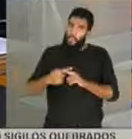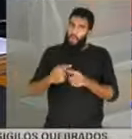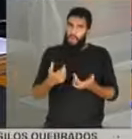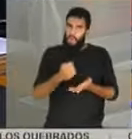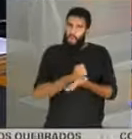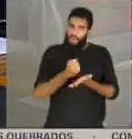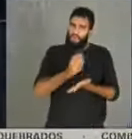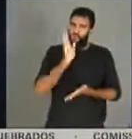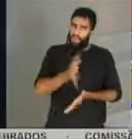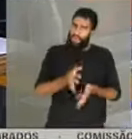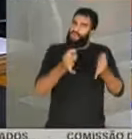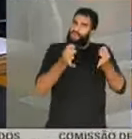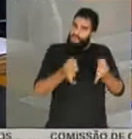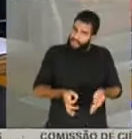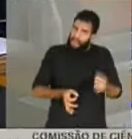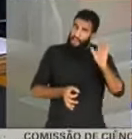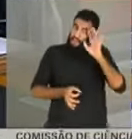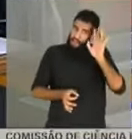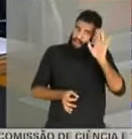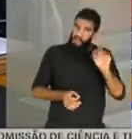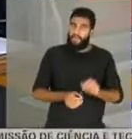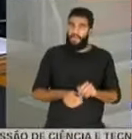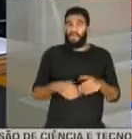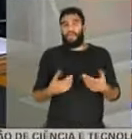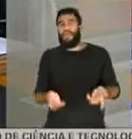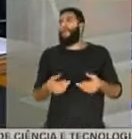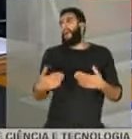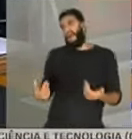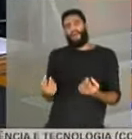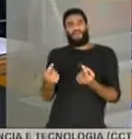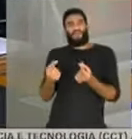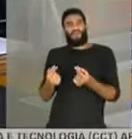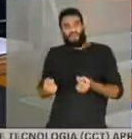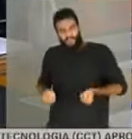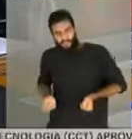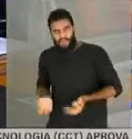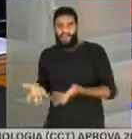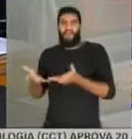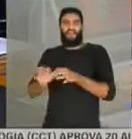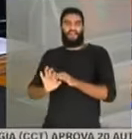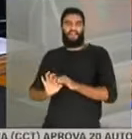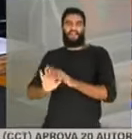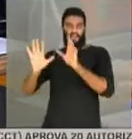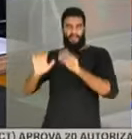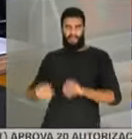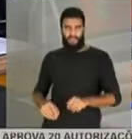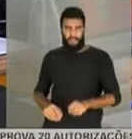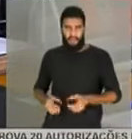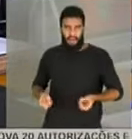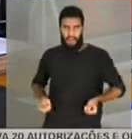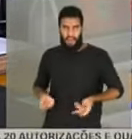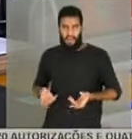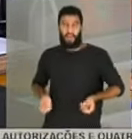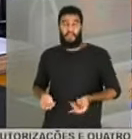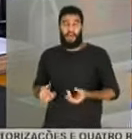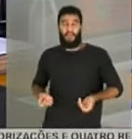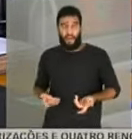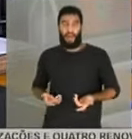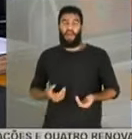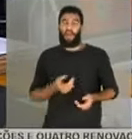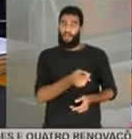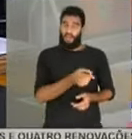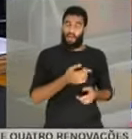dizer, eles estavam todos imaginando, então libera o dinheiro, vamos superfaturar o valor desses